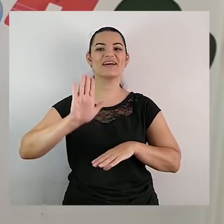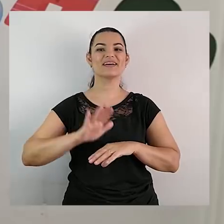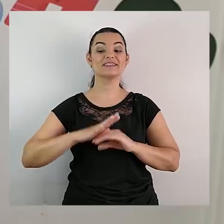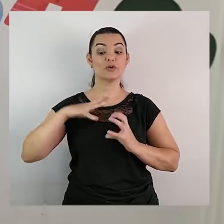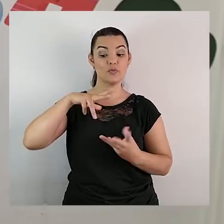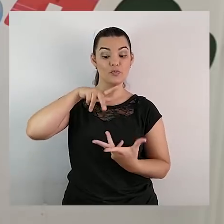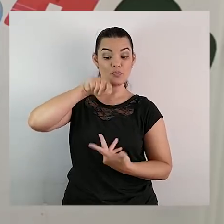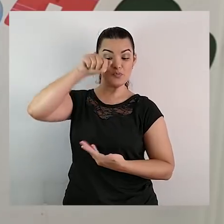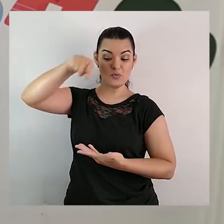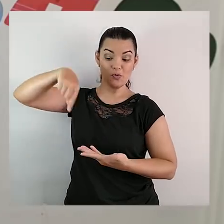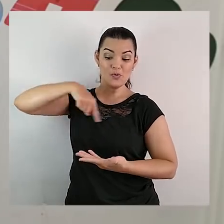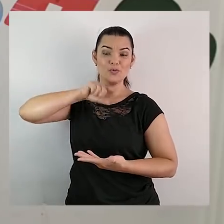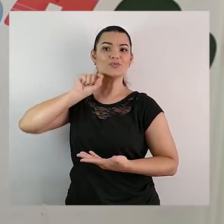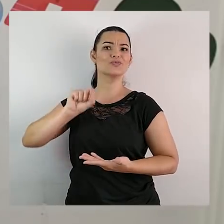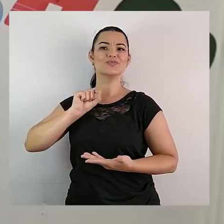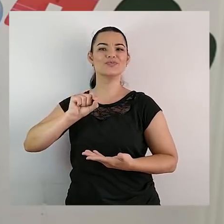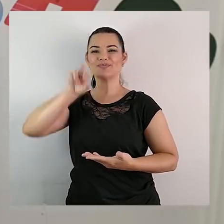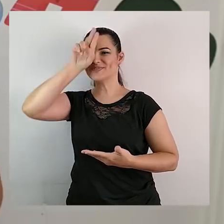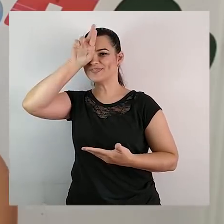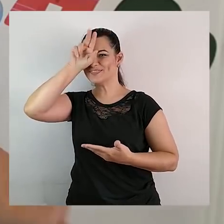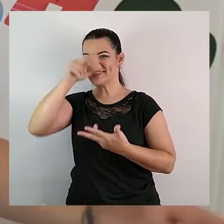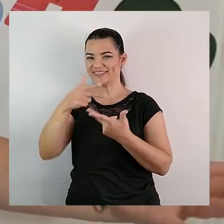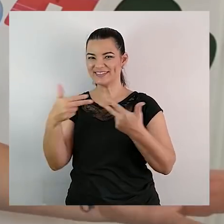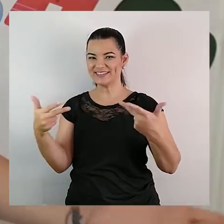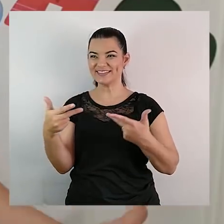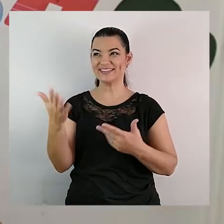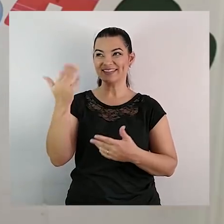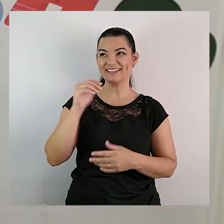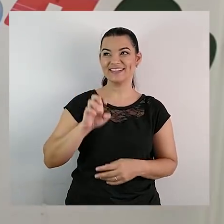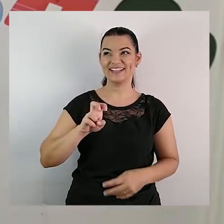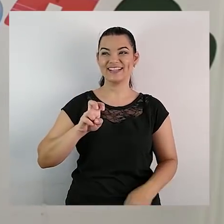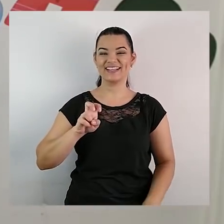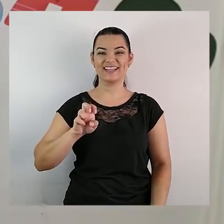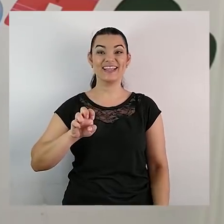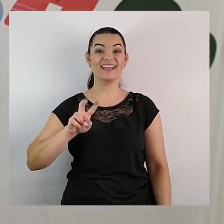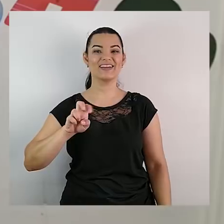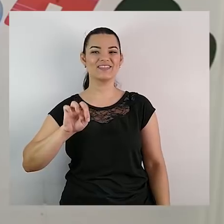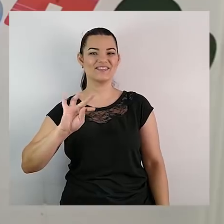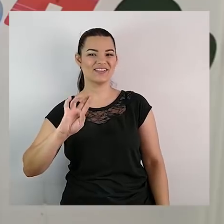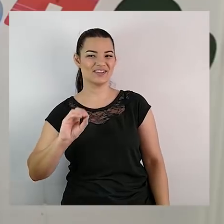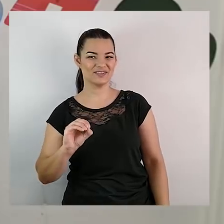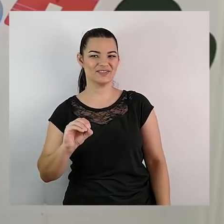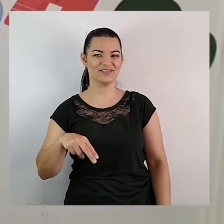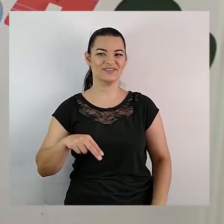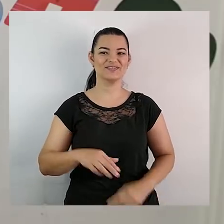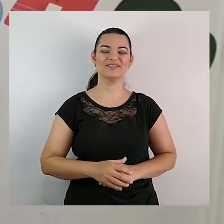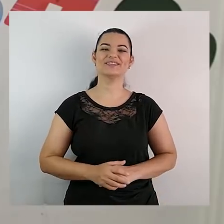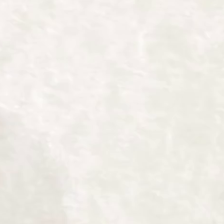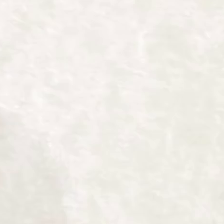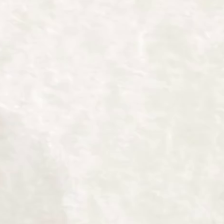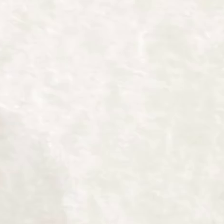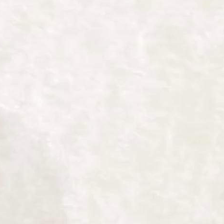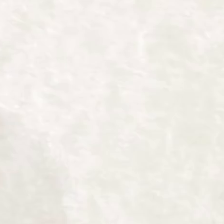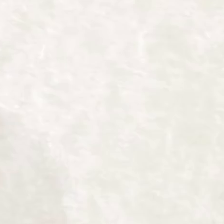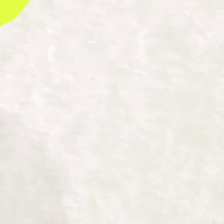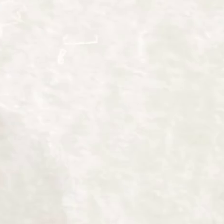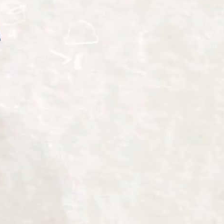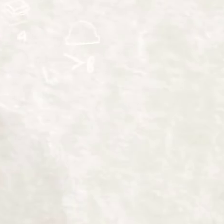vamos descobrir também mais um pouquinho com o mundo dos insetos. Pode chegar, Everton.